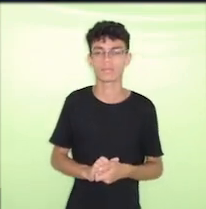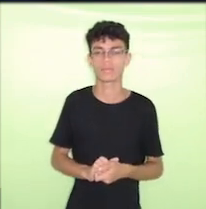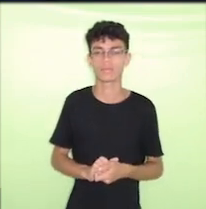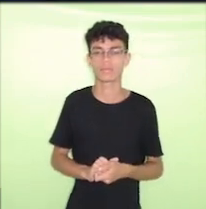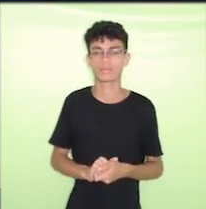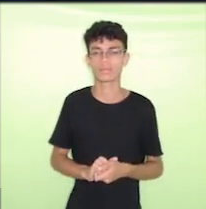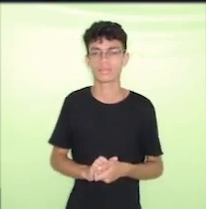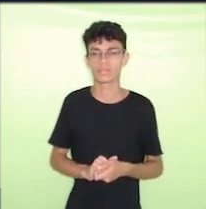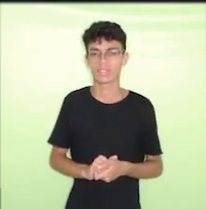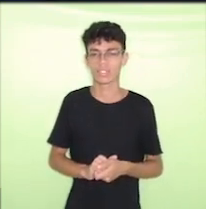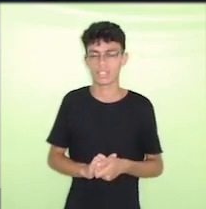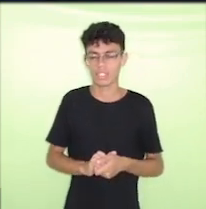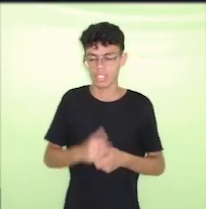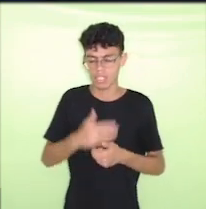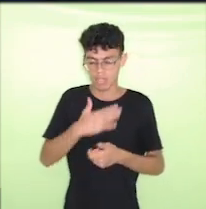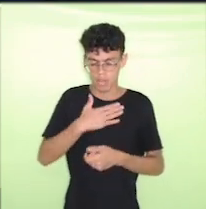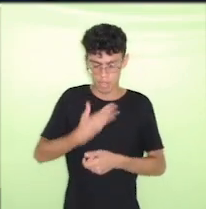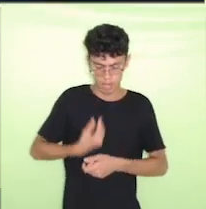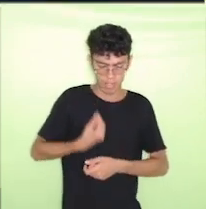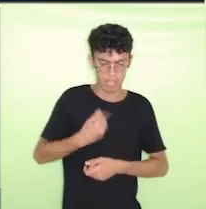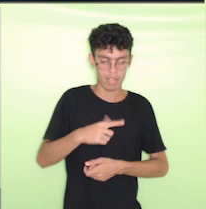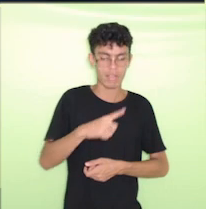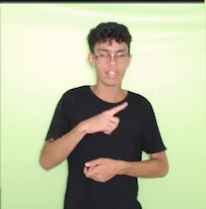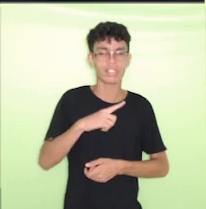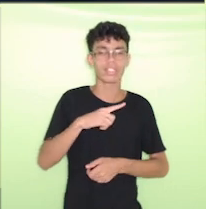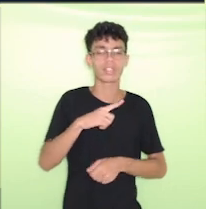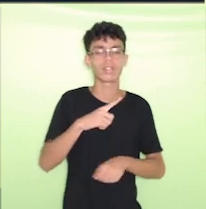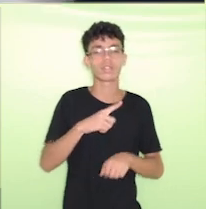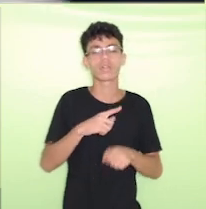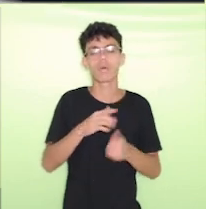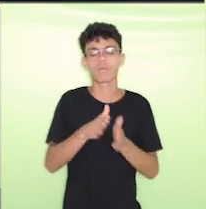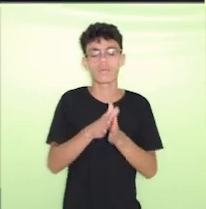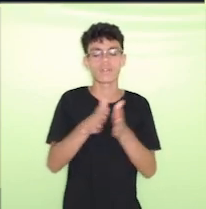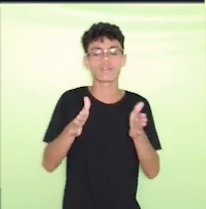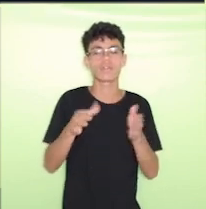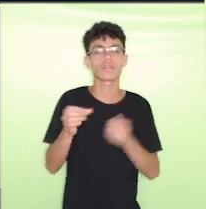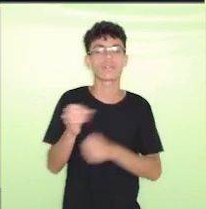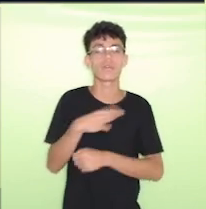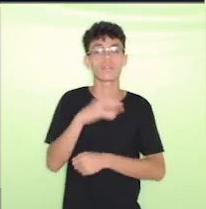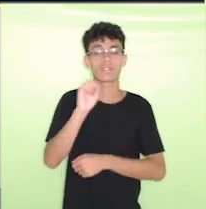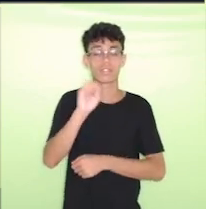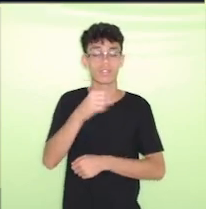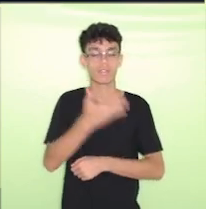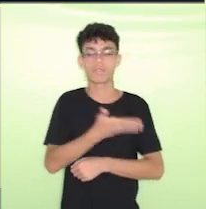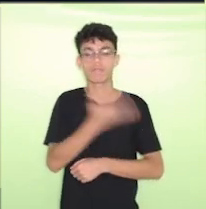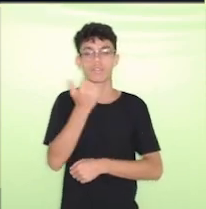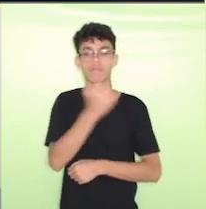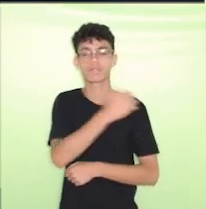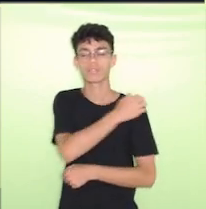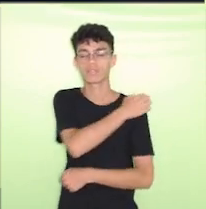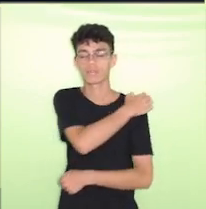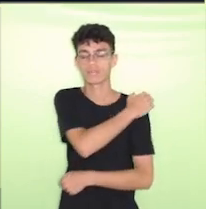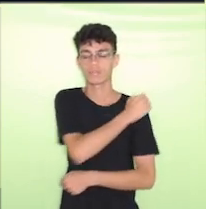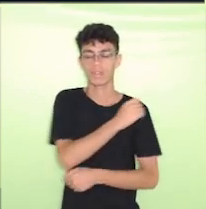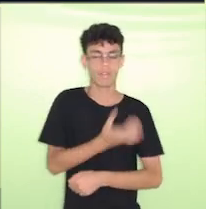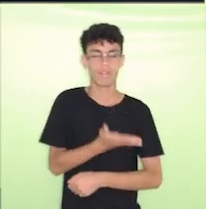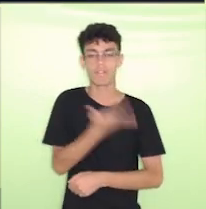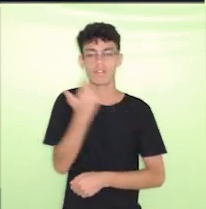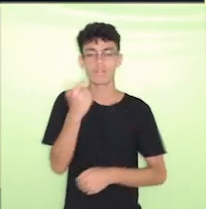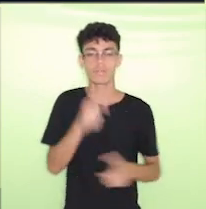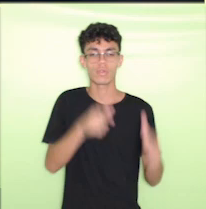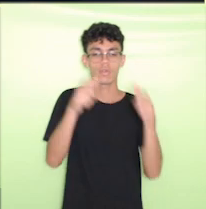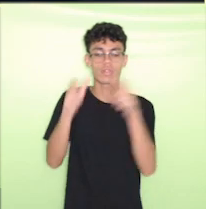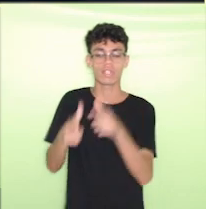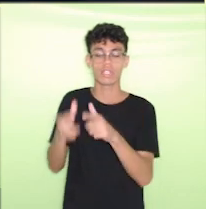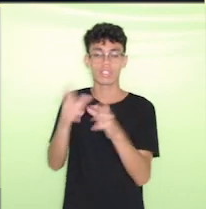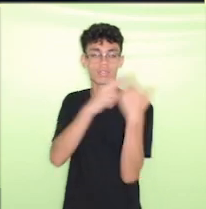Em mim se fará um novo tempo. Um novo tempo. Isso, América. Vamos. Vá retomar o seu